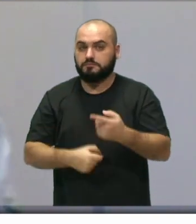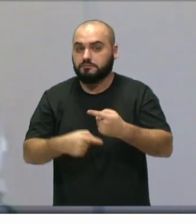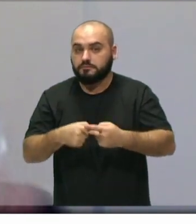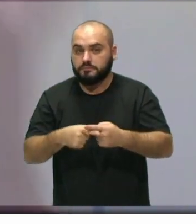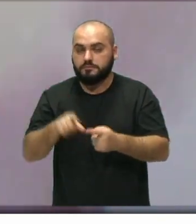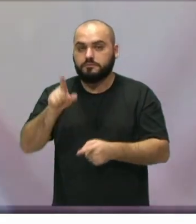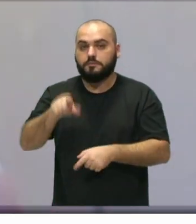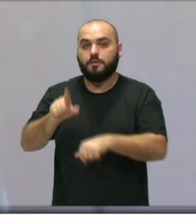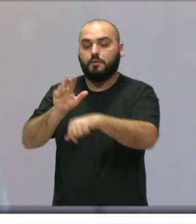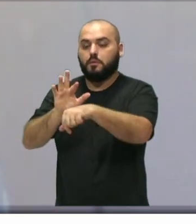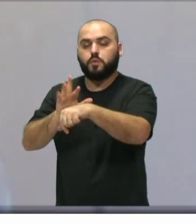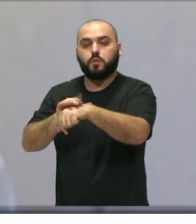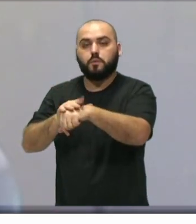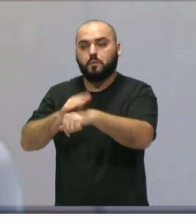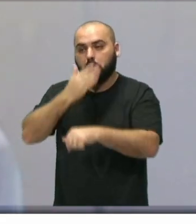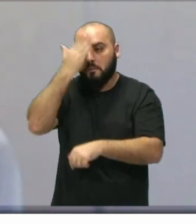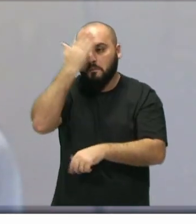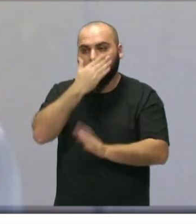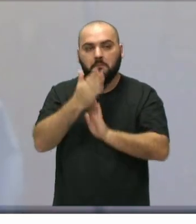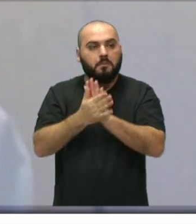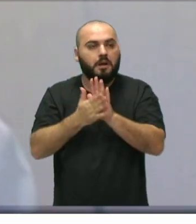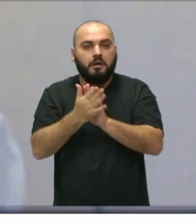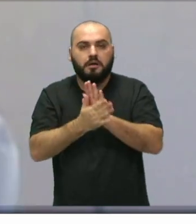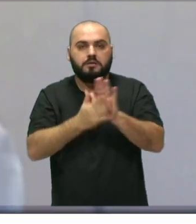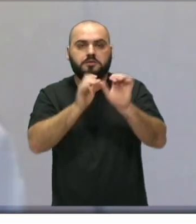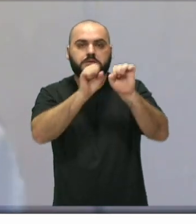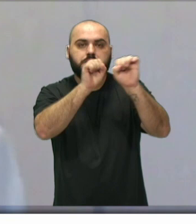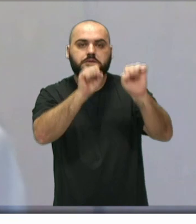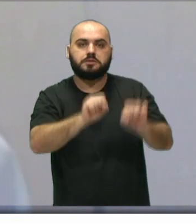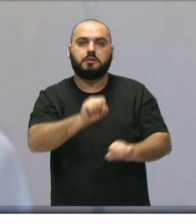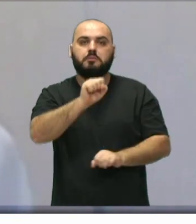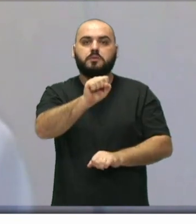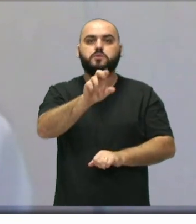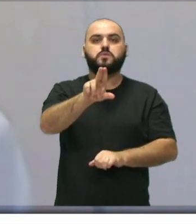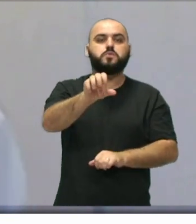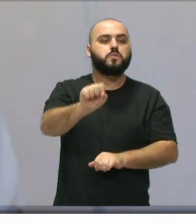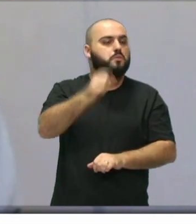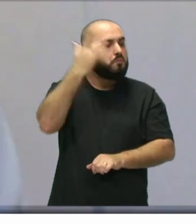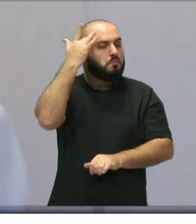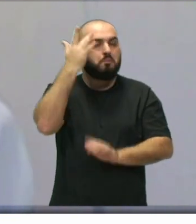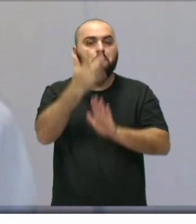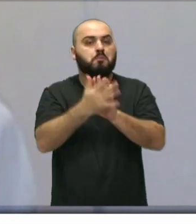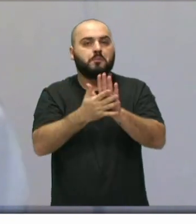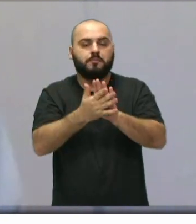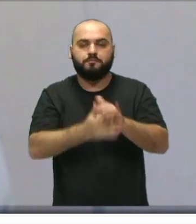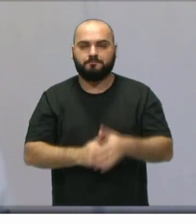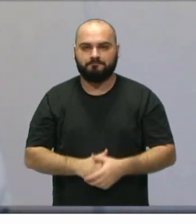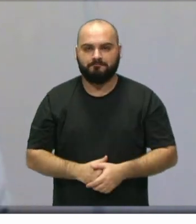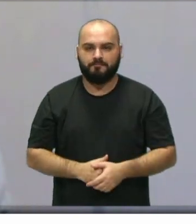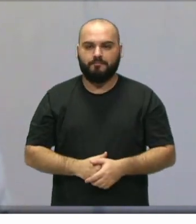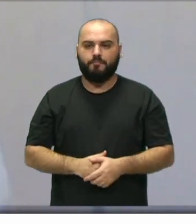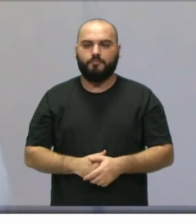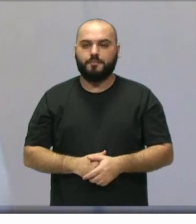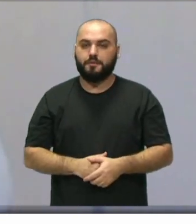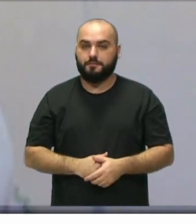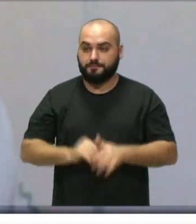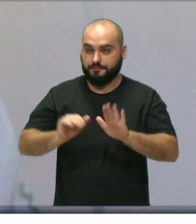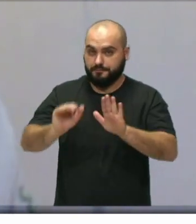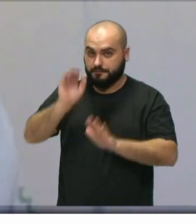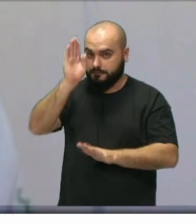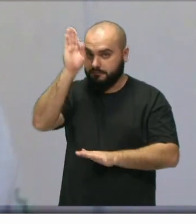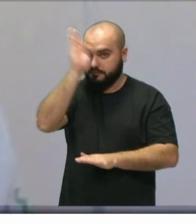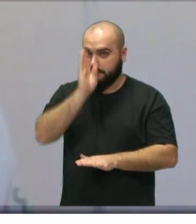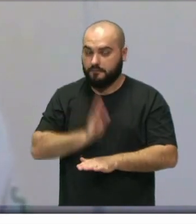doença invisível para o sistema de saúde. O Brasil é um país que o sistema